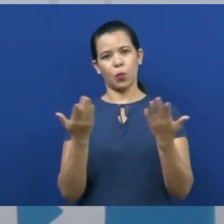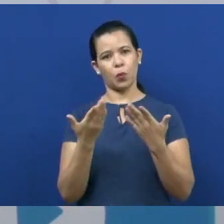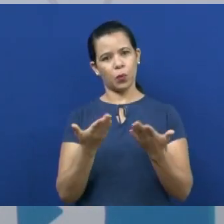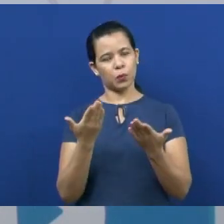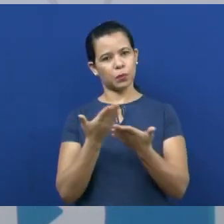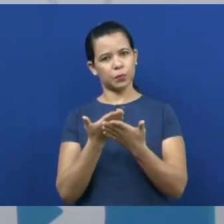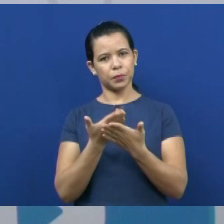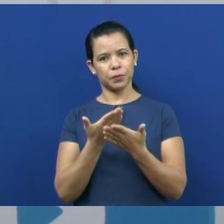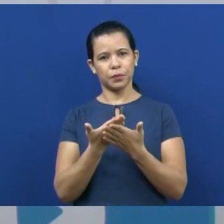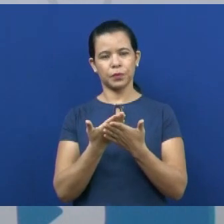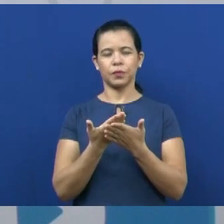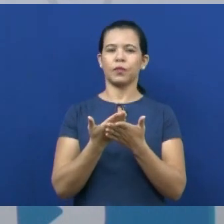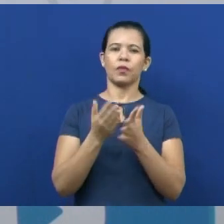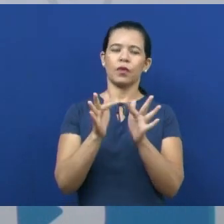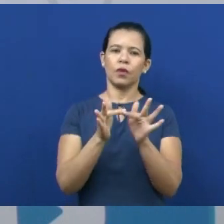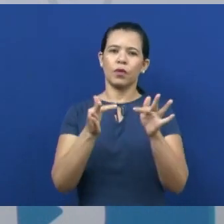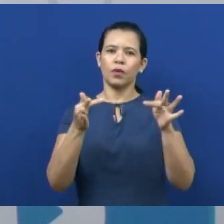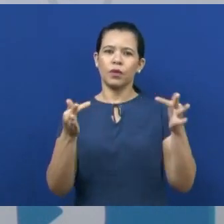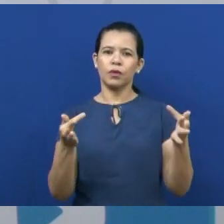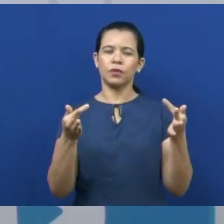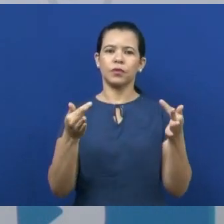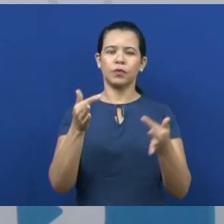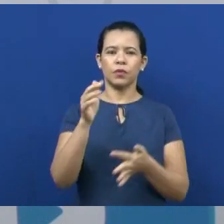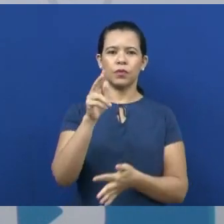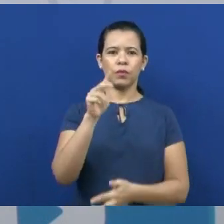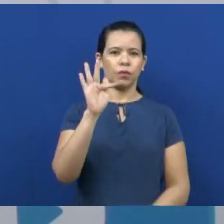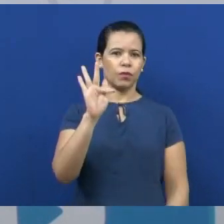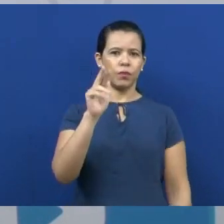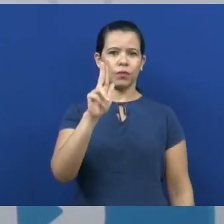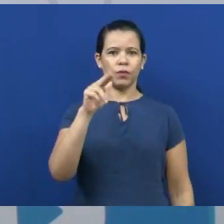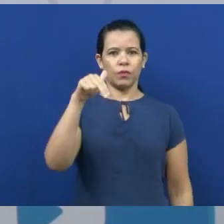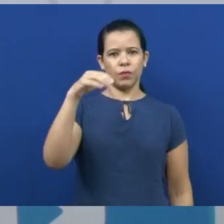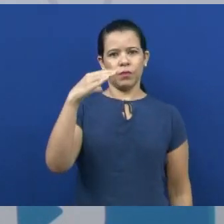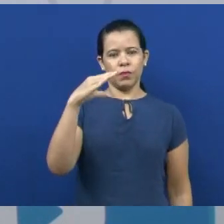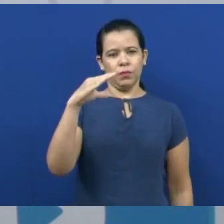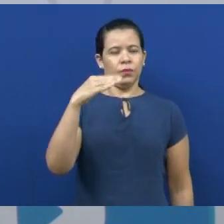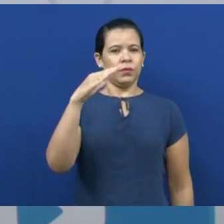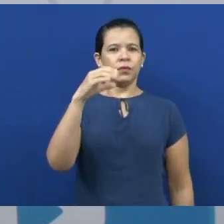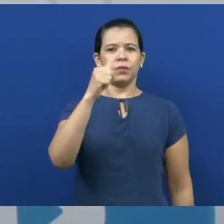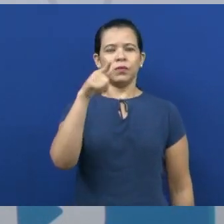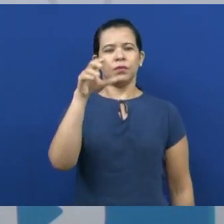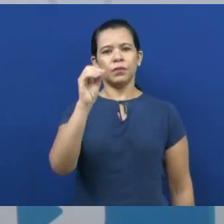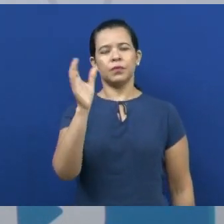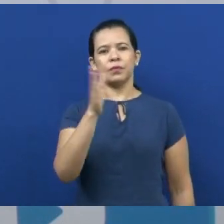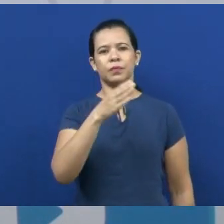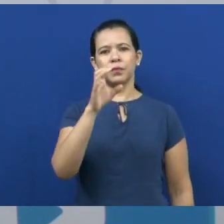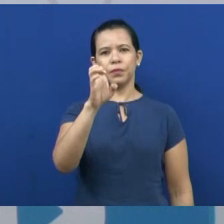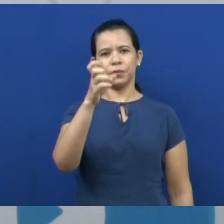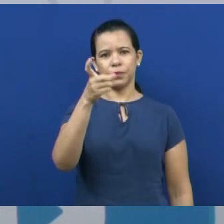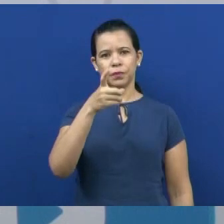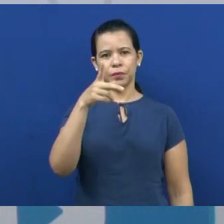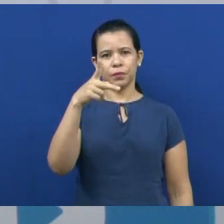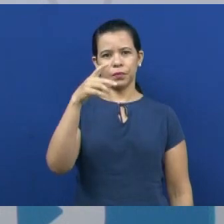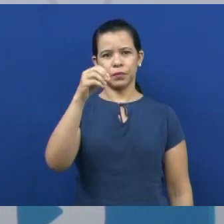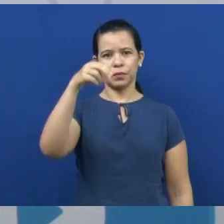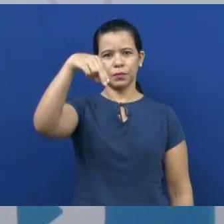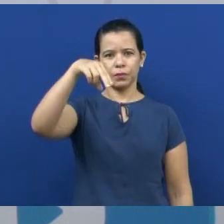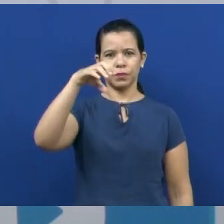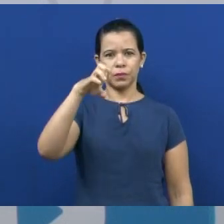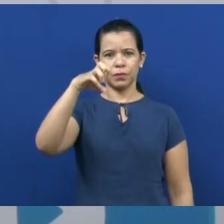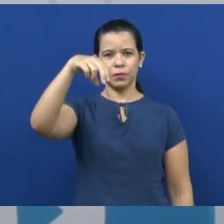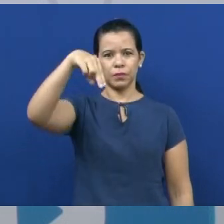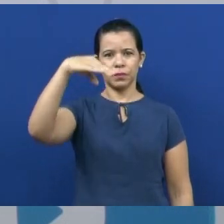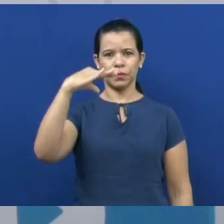aula sobre a função exponencial. Mas antes disso, Pitágoras disse a seguinte frase: